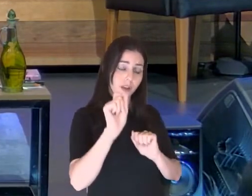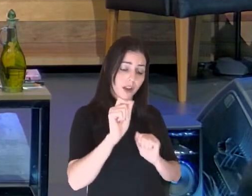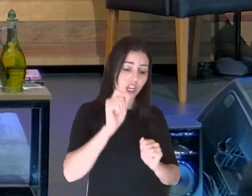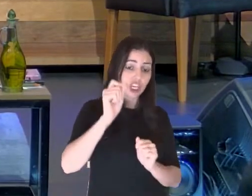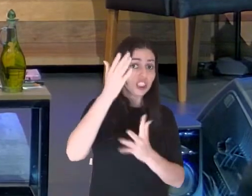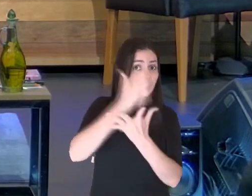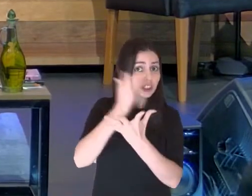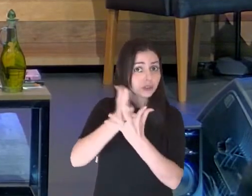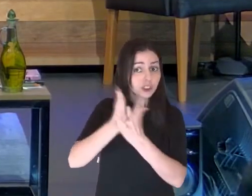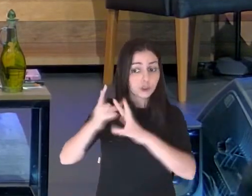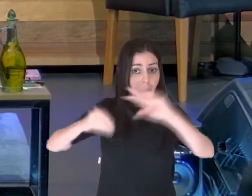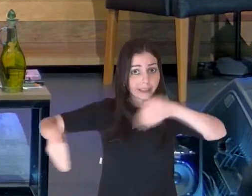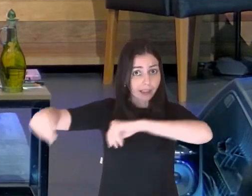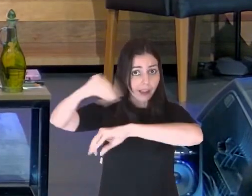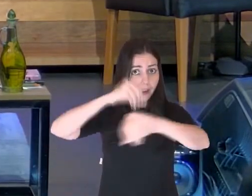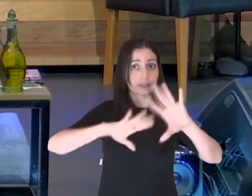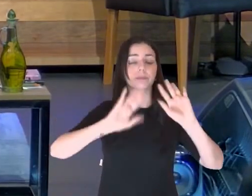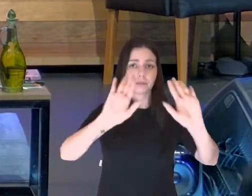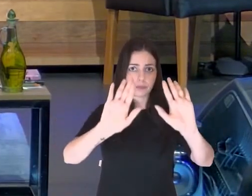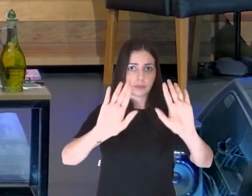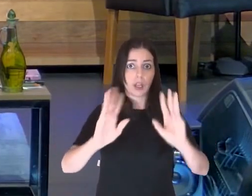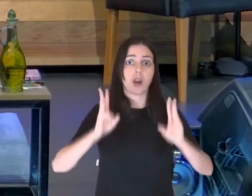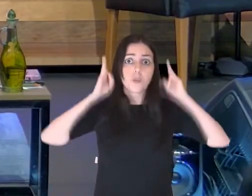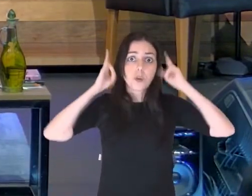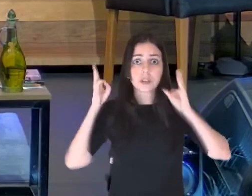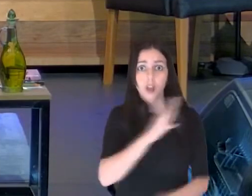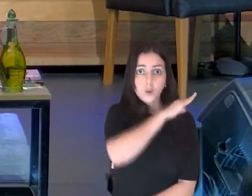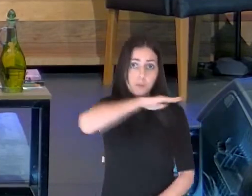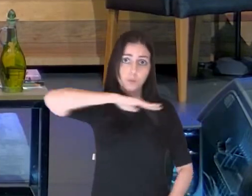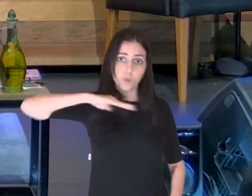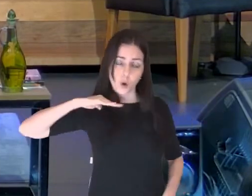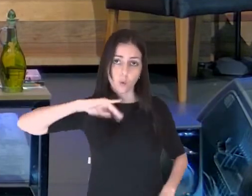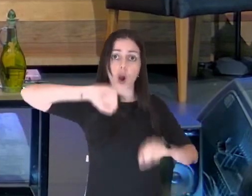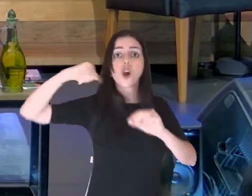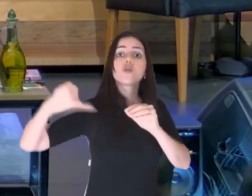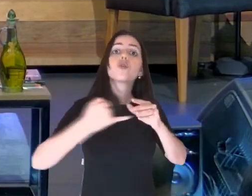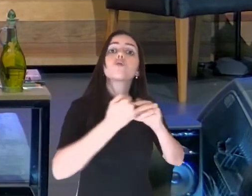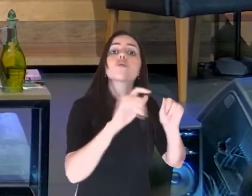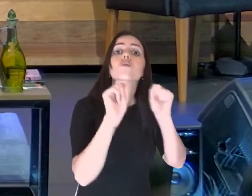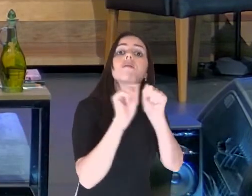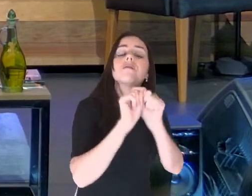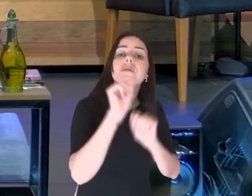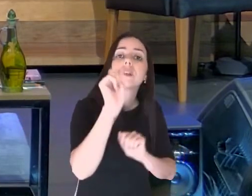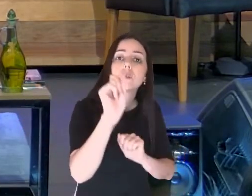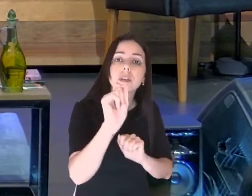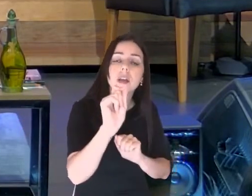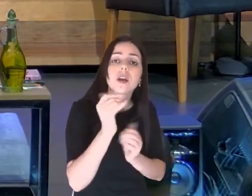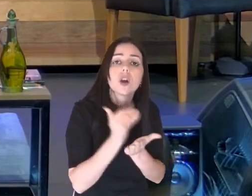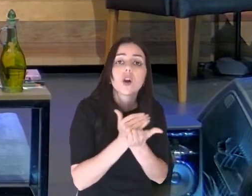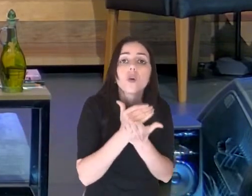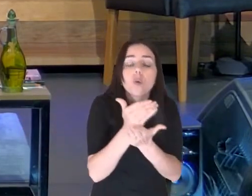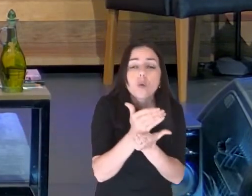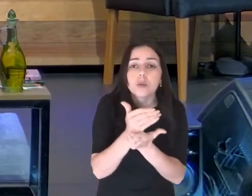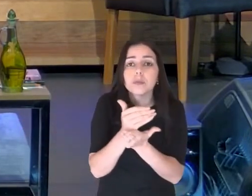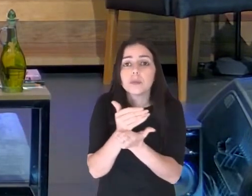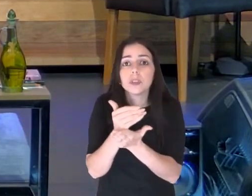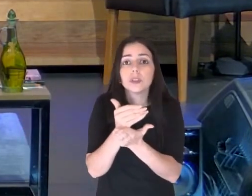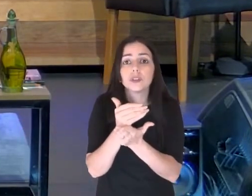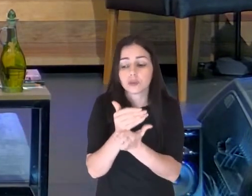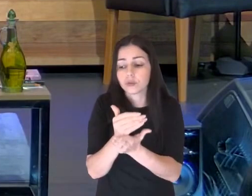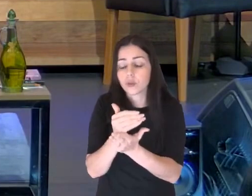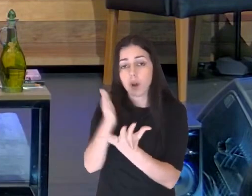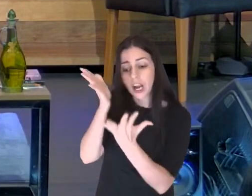terra, aleluia. Então os filhos de Judá chegaram a Josué em Gilgal e Caleb, filho de Jefoné, o Quezeneu.